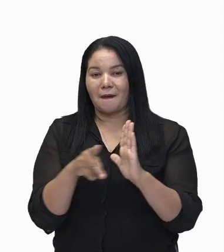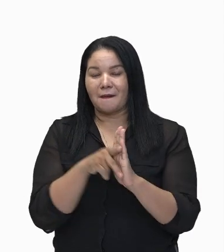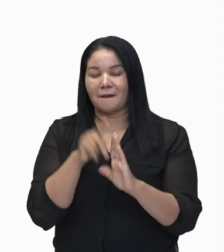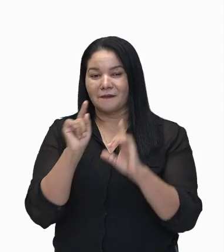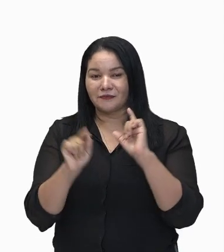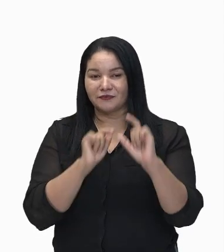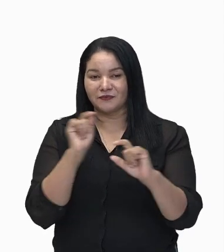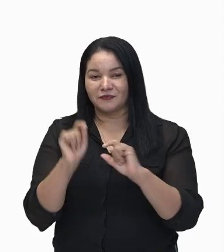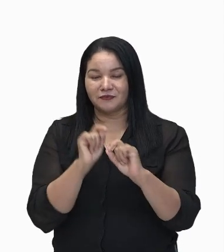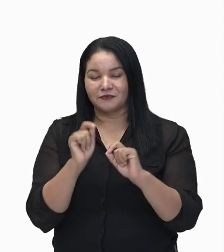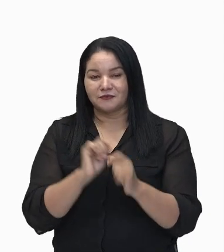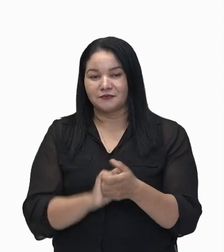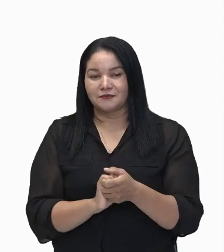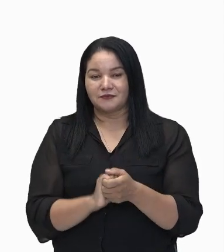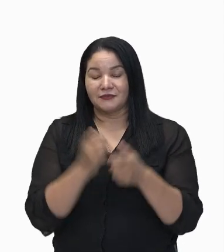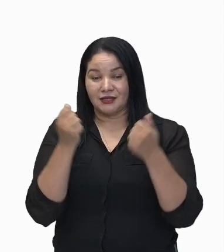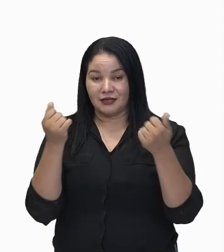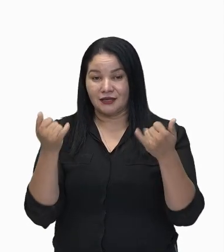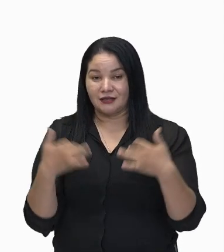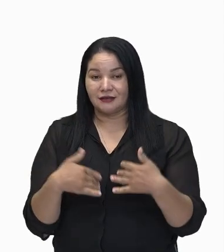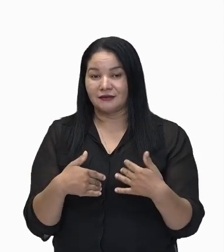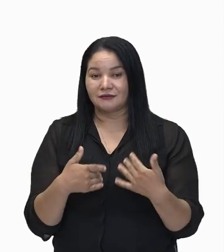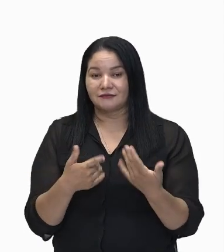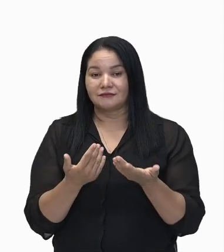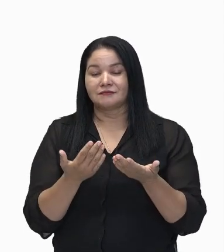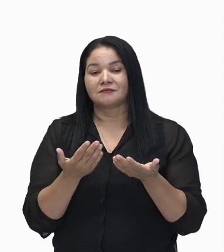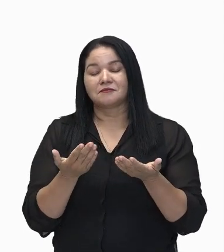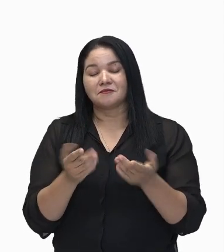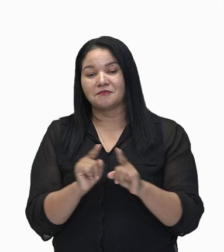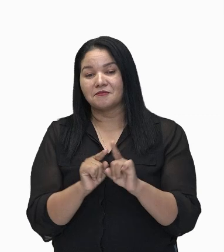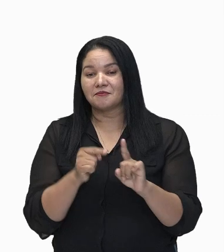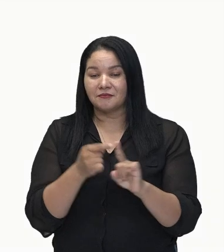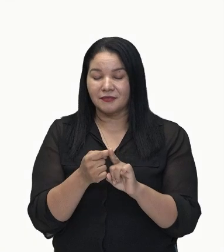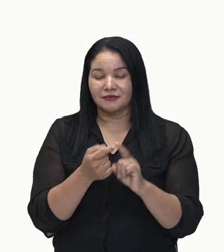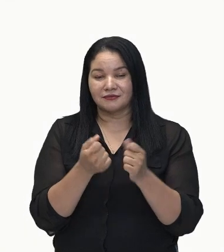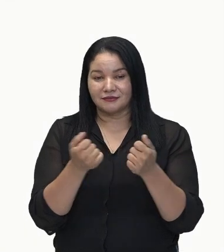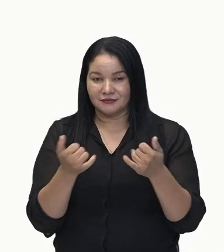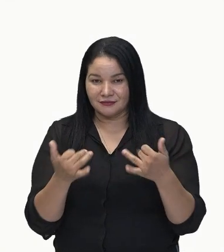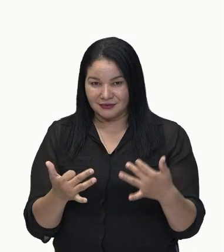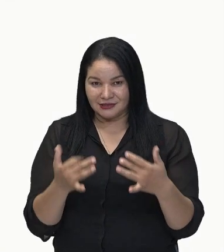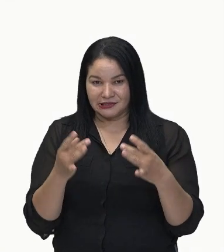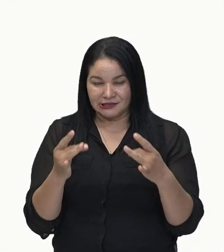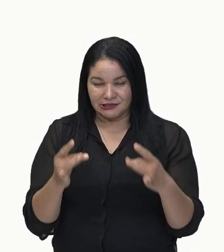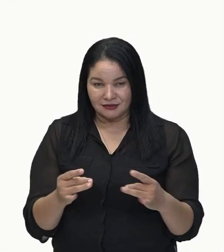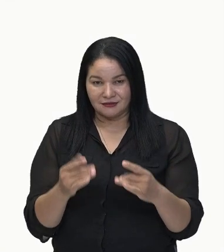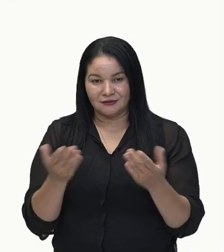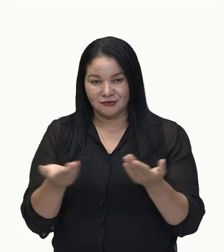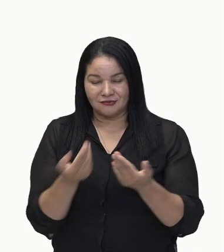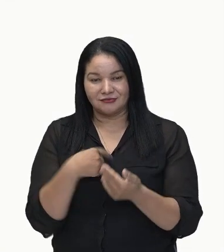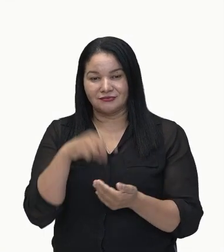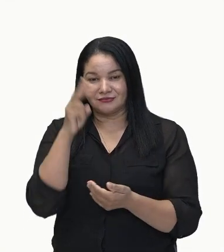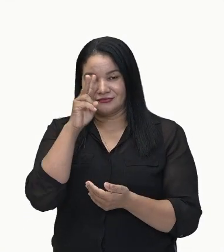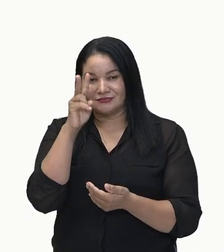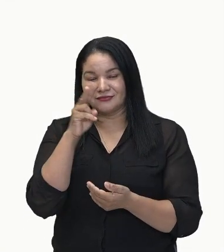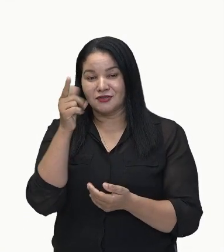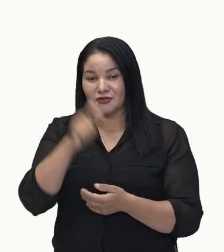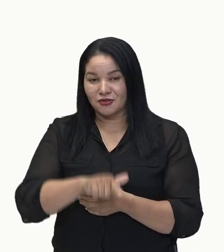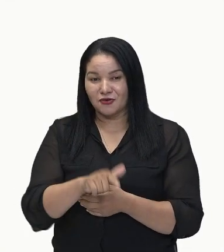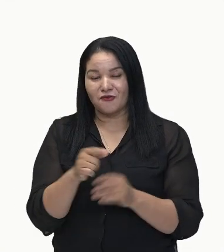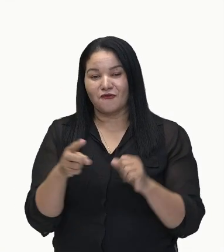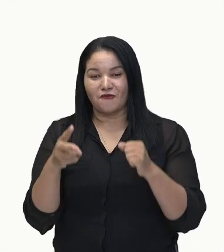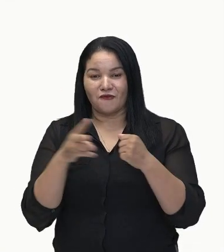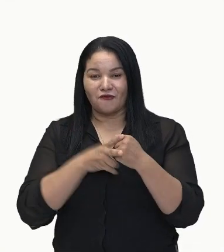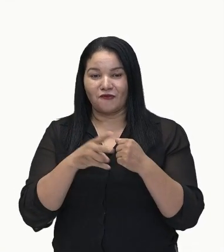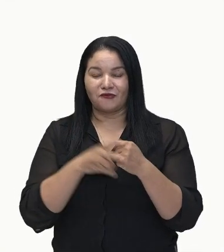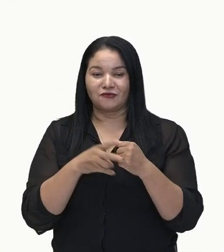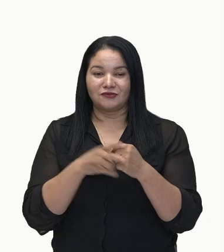nós indicamos aqui. Vamos indicar mais algumas, olha só. Então, o que nós vamos relembrar aqui? Que os verbos impessoais são